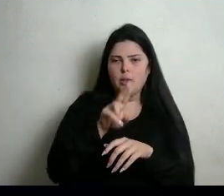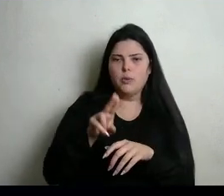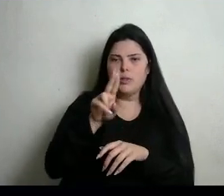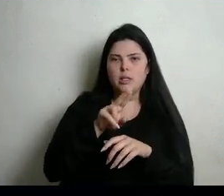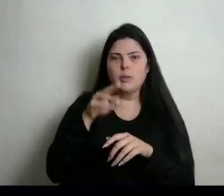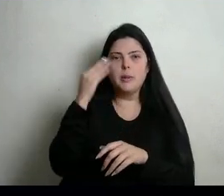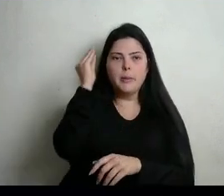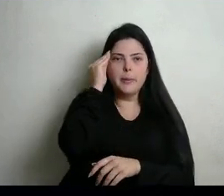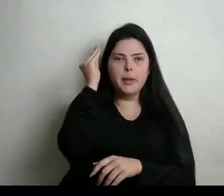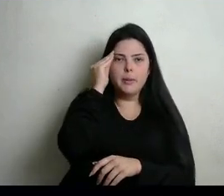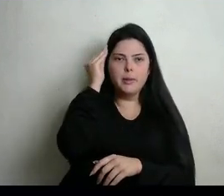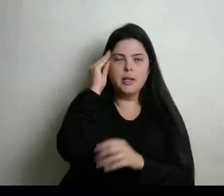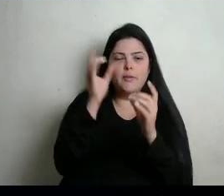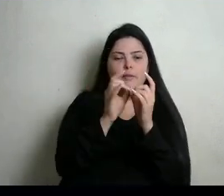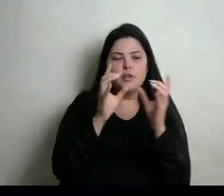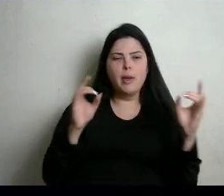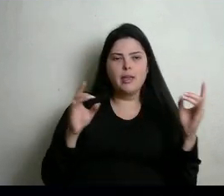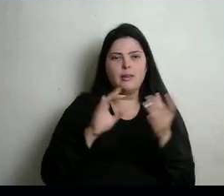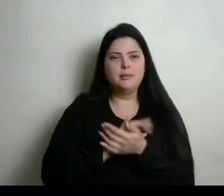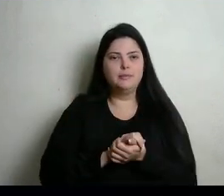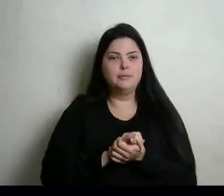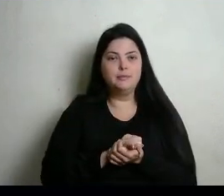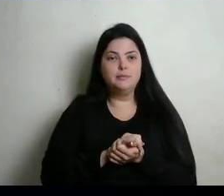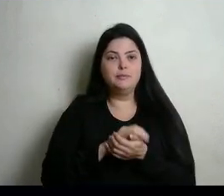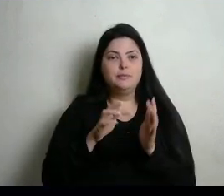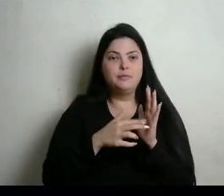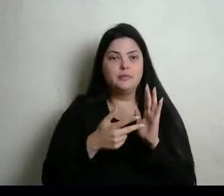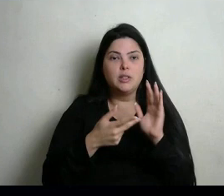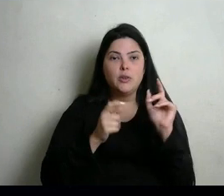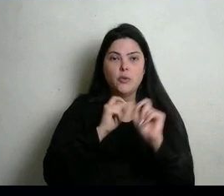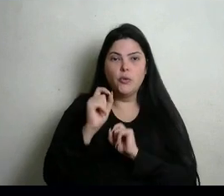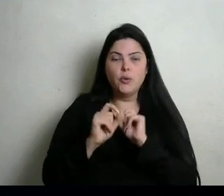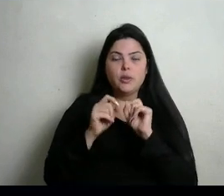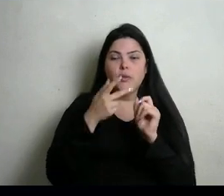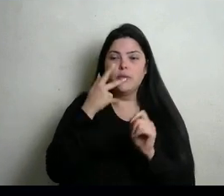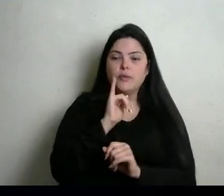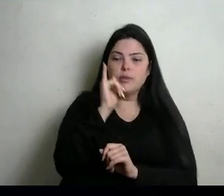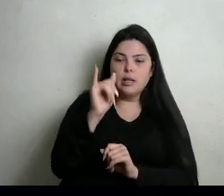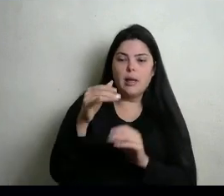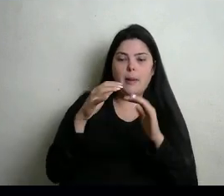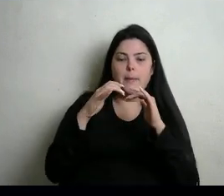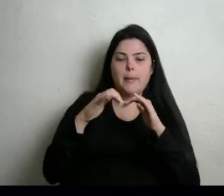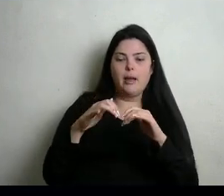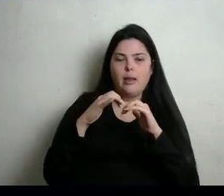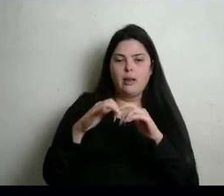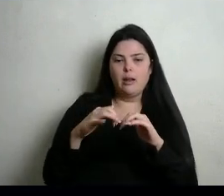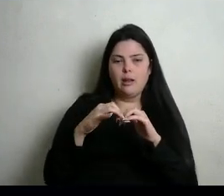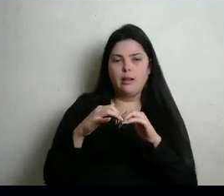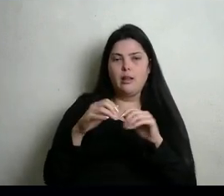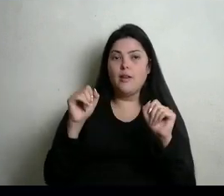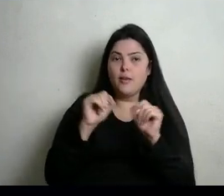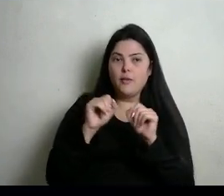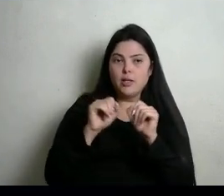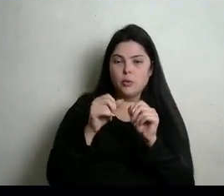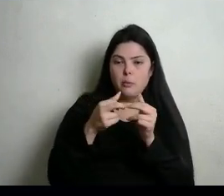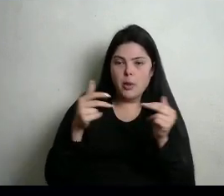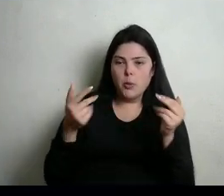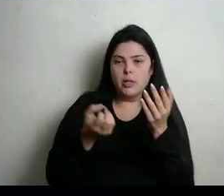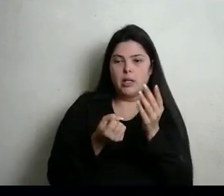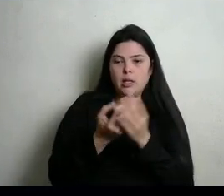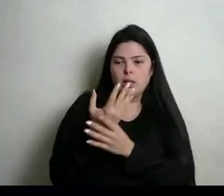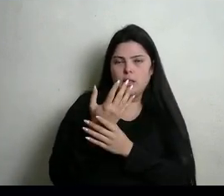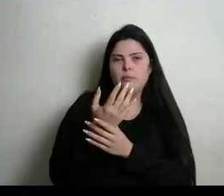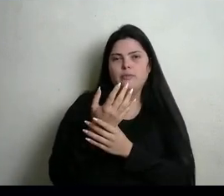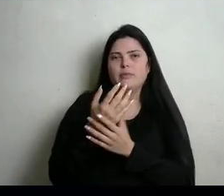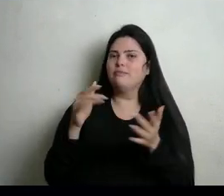e feedback. Ou seja, ao invés da gente ir lá e dizer para a máquina faça tal coisa, a gente estimula